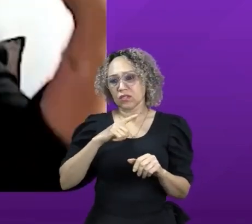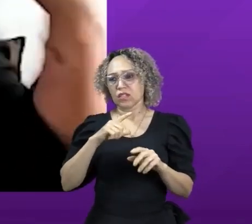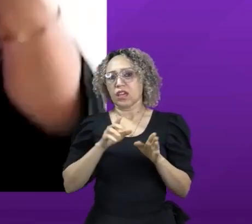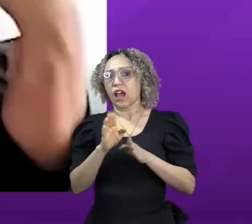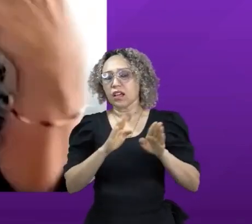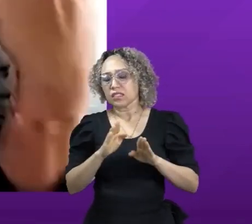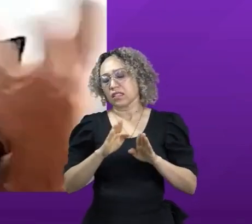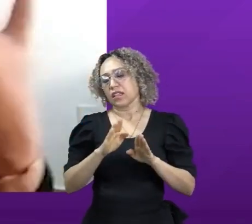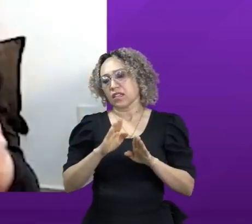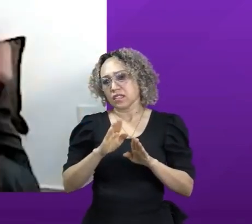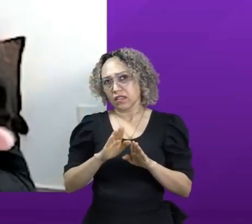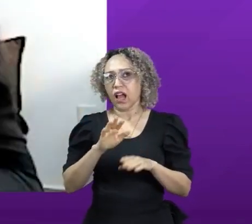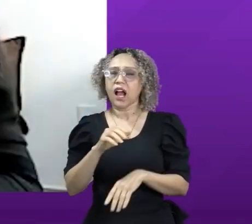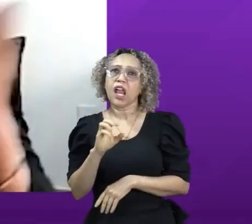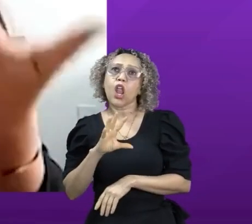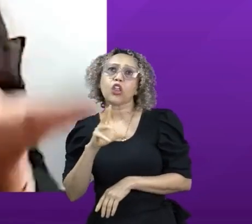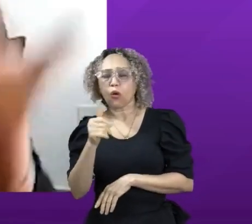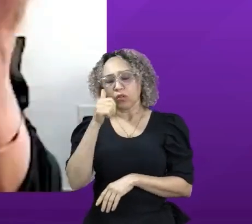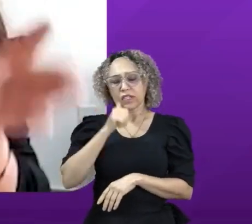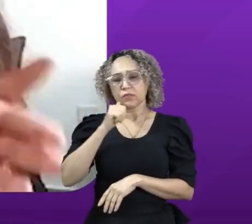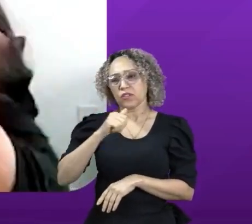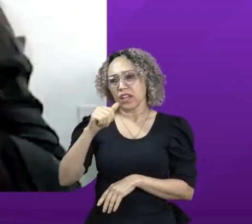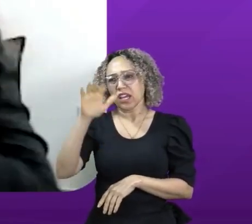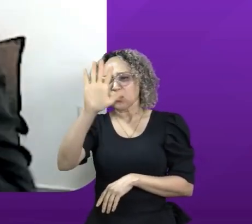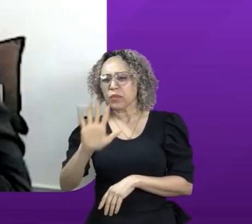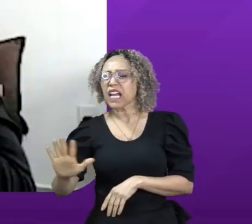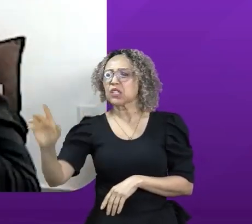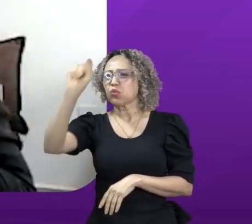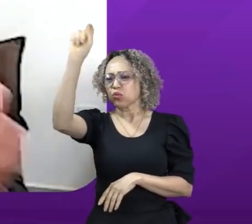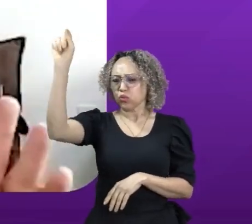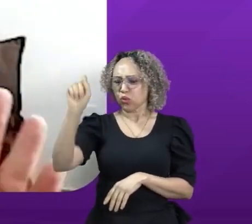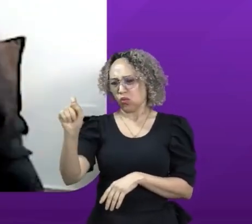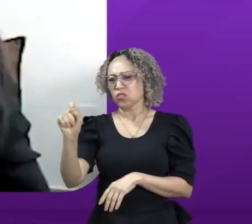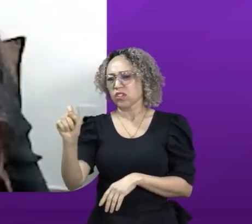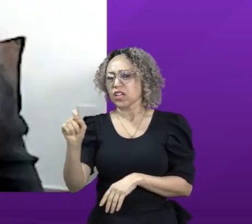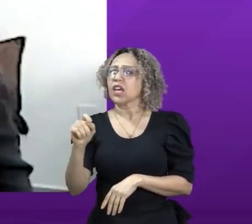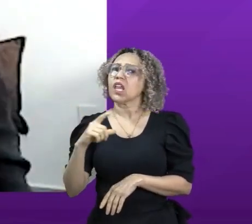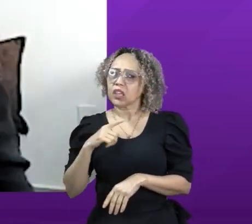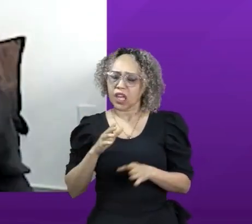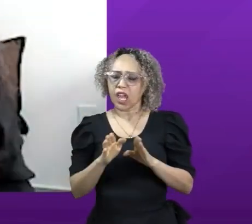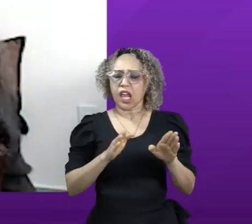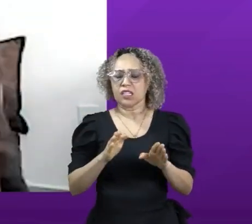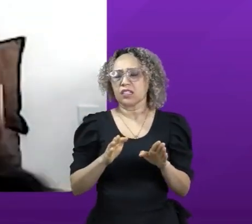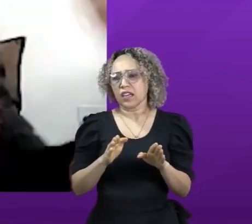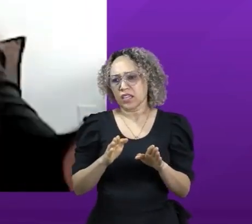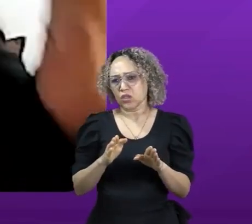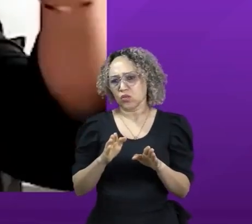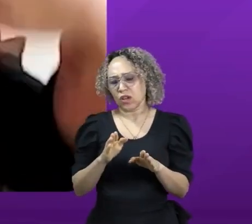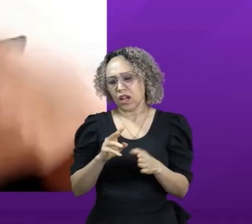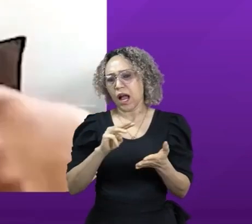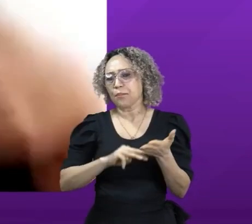todas as mulheres de norte a sul no Brasil têm acesso a planejamento familiar e reprodutivo, infelizmente, não é verdade.